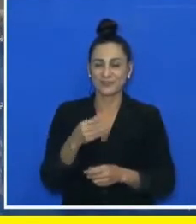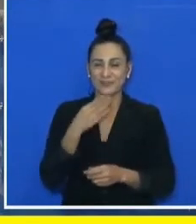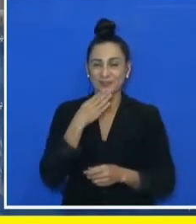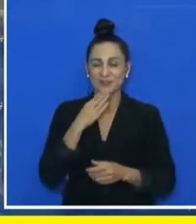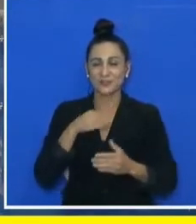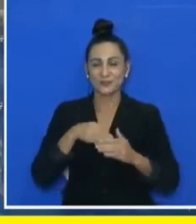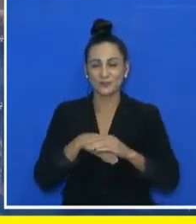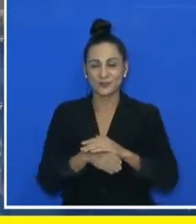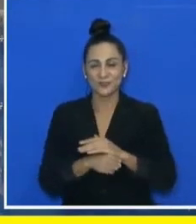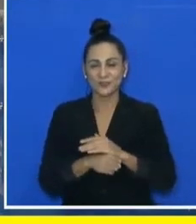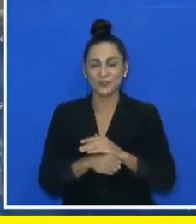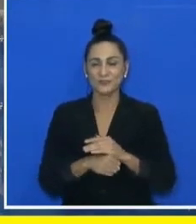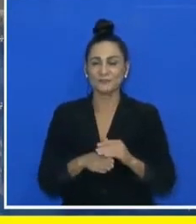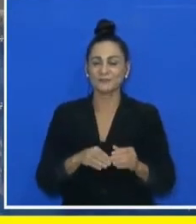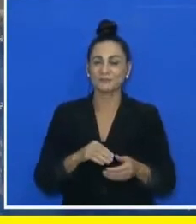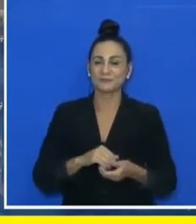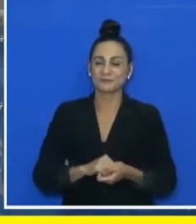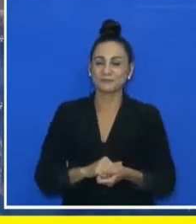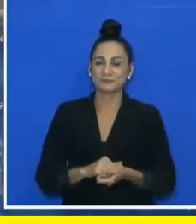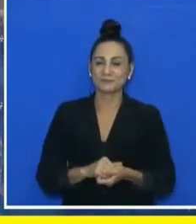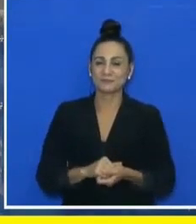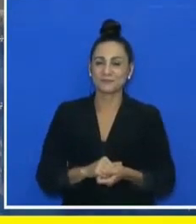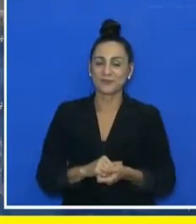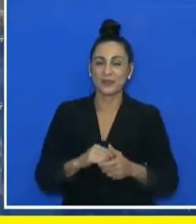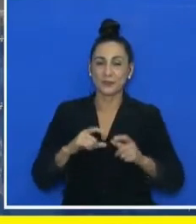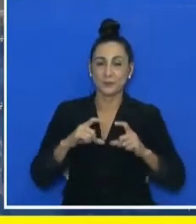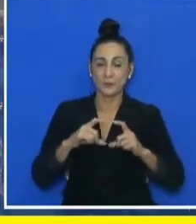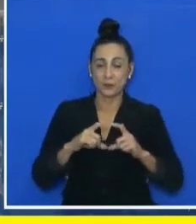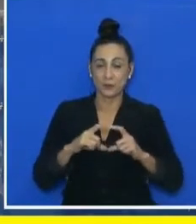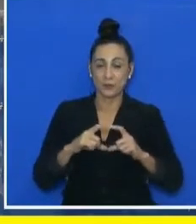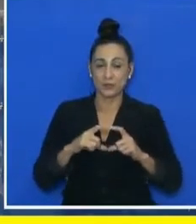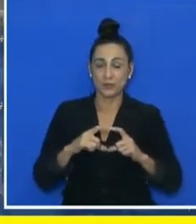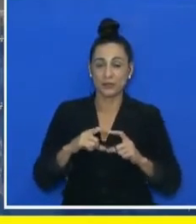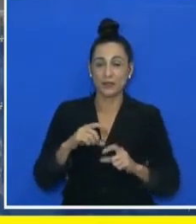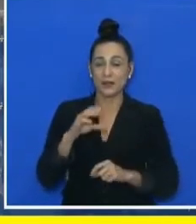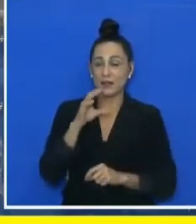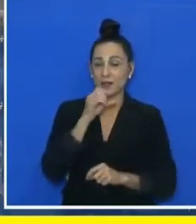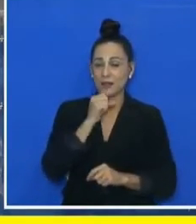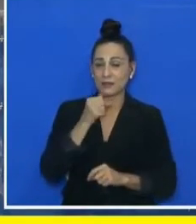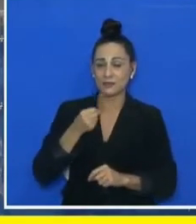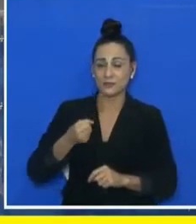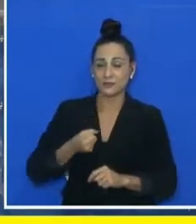Time Mania. Bola laranja número 39.